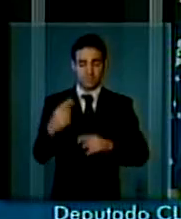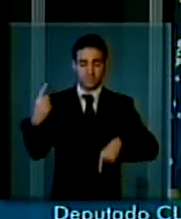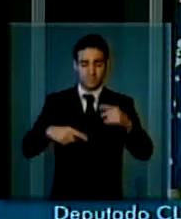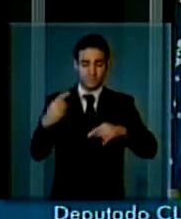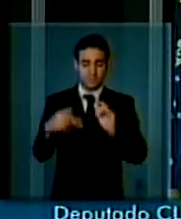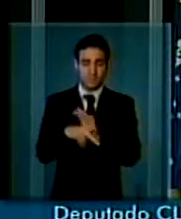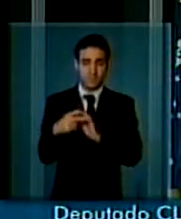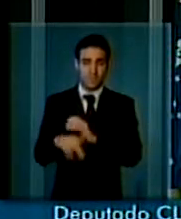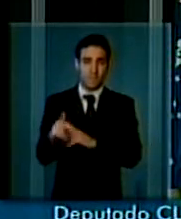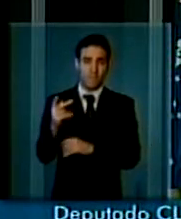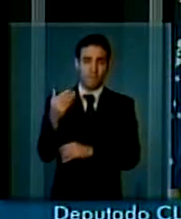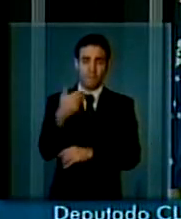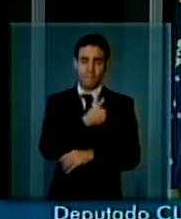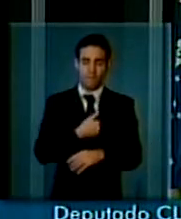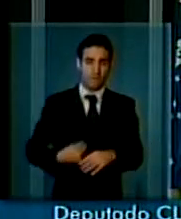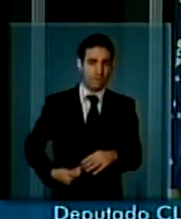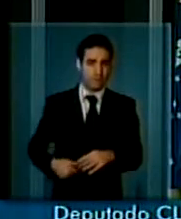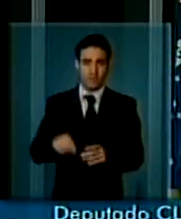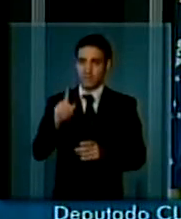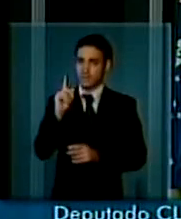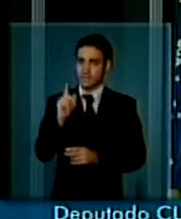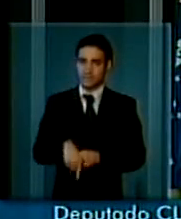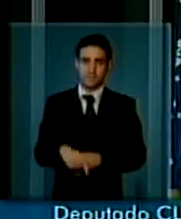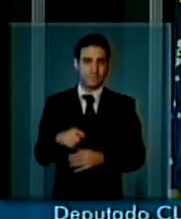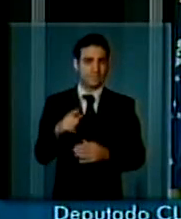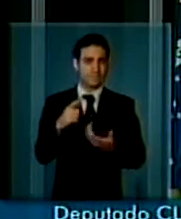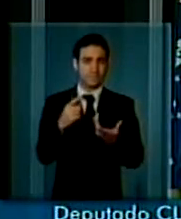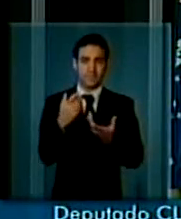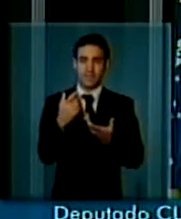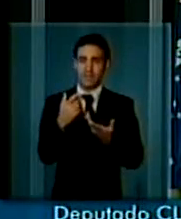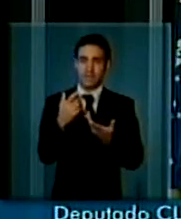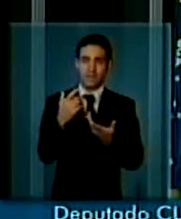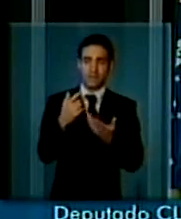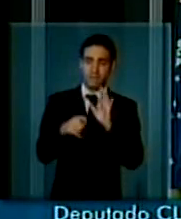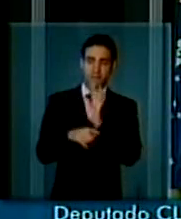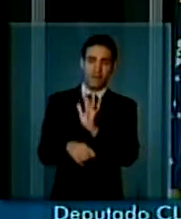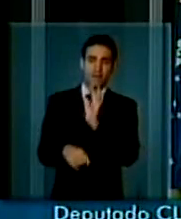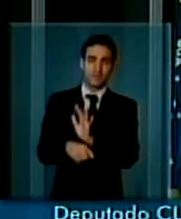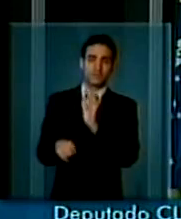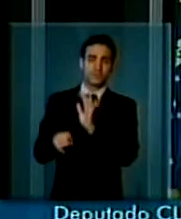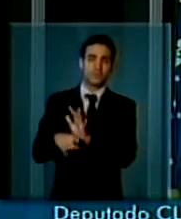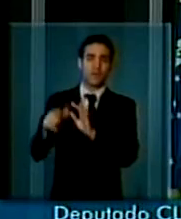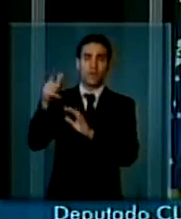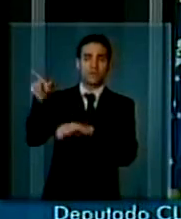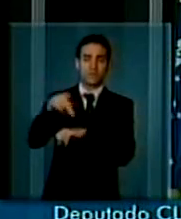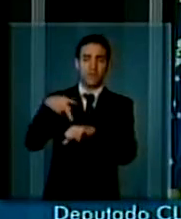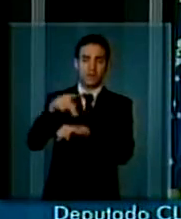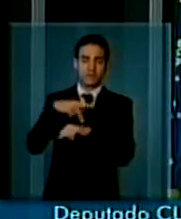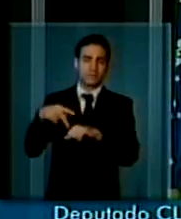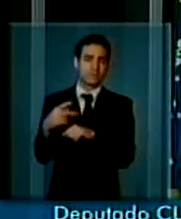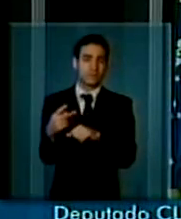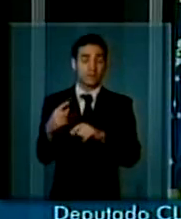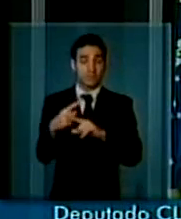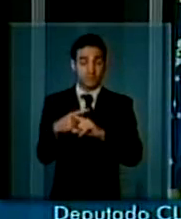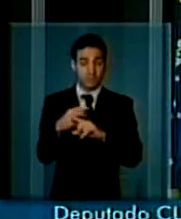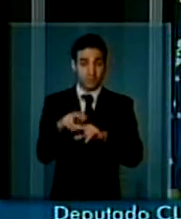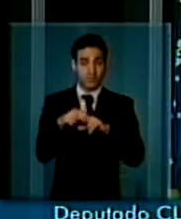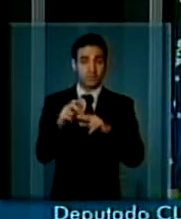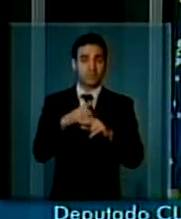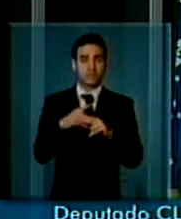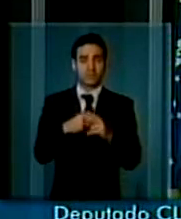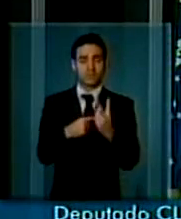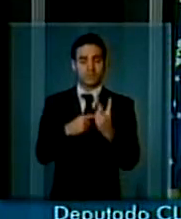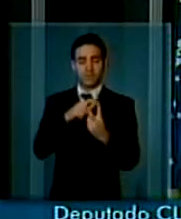do governo é uma mãezona para os capitais internacionais, mas também para os nacionais. Tanto que nós temos hoje duas